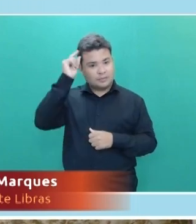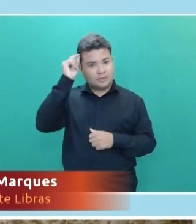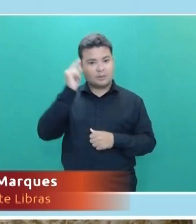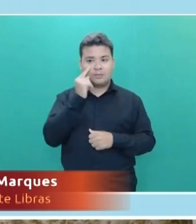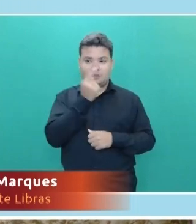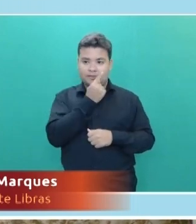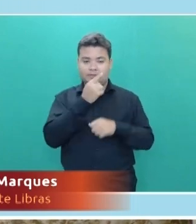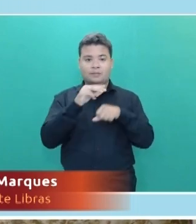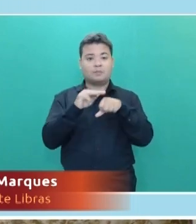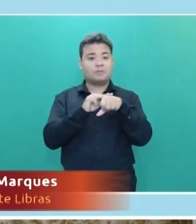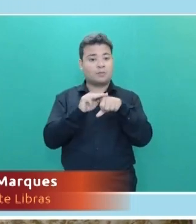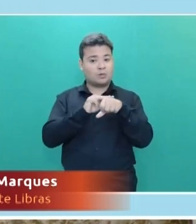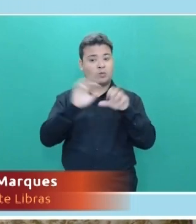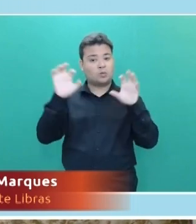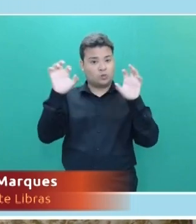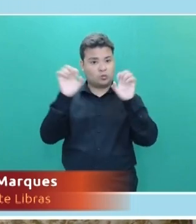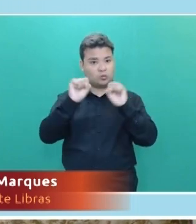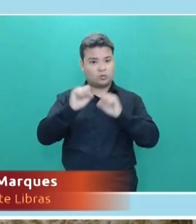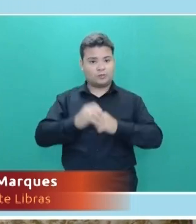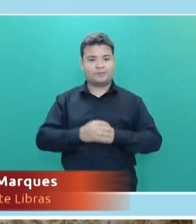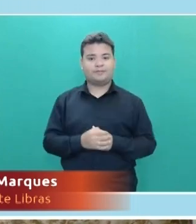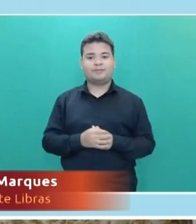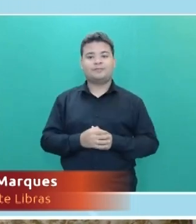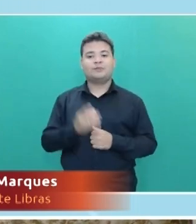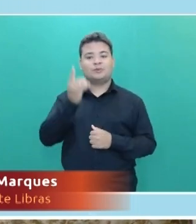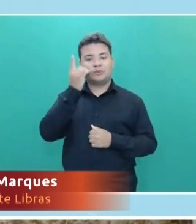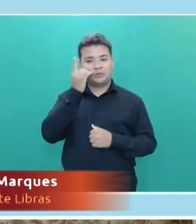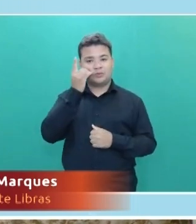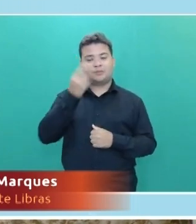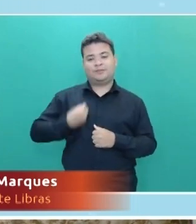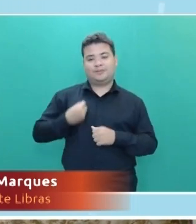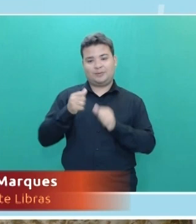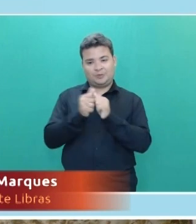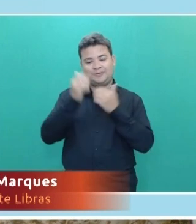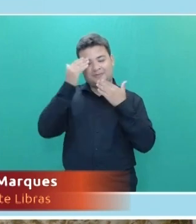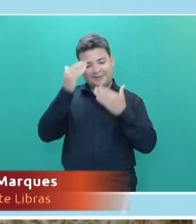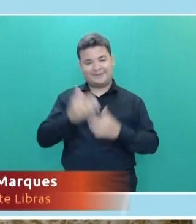olhos castanhos escuros. Muito obrigada pela sua presença, Diogo.